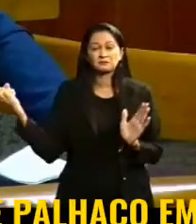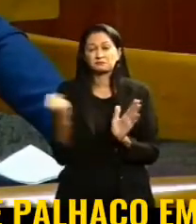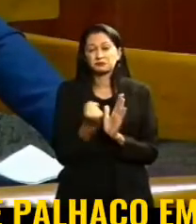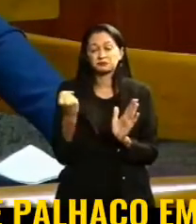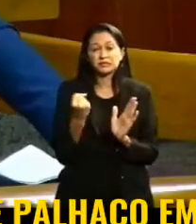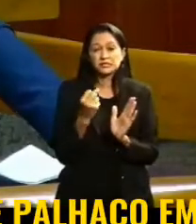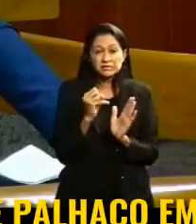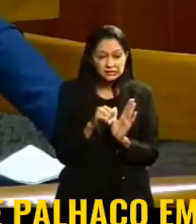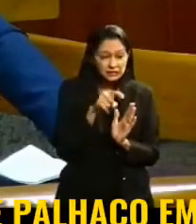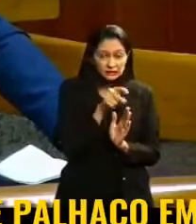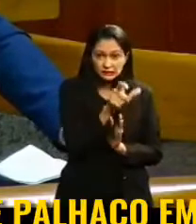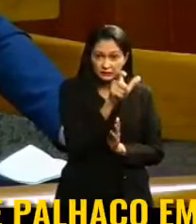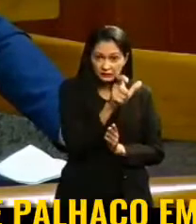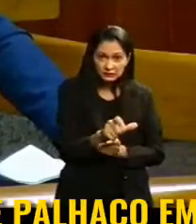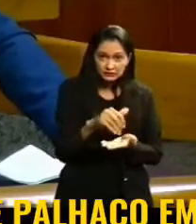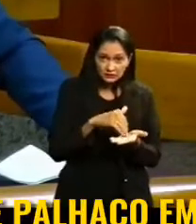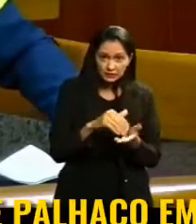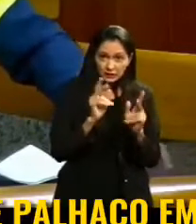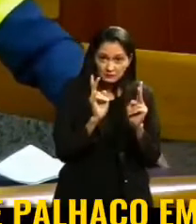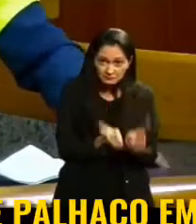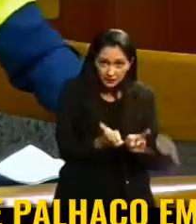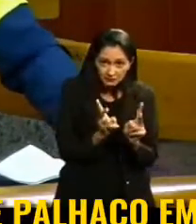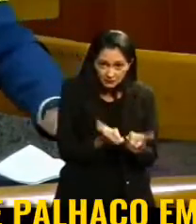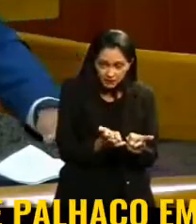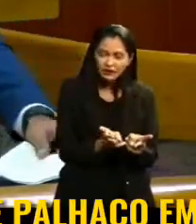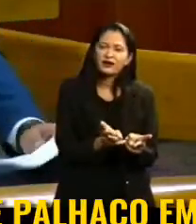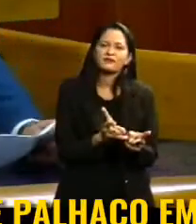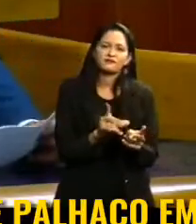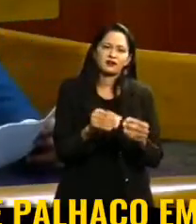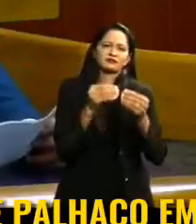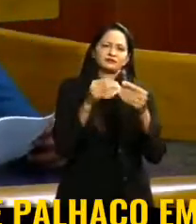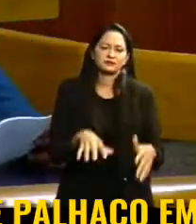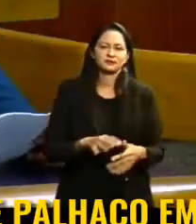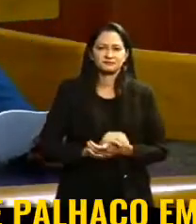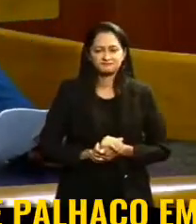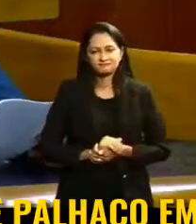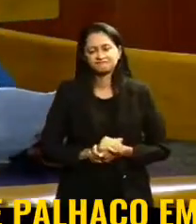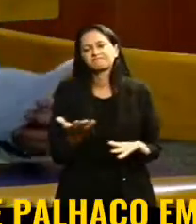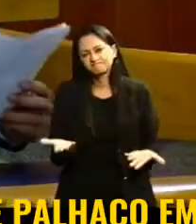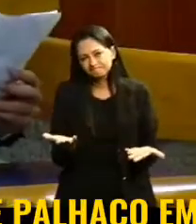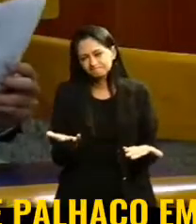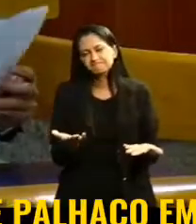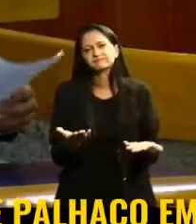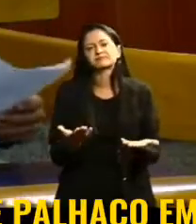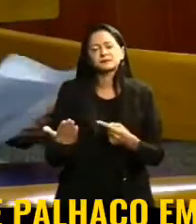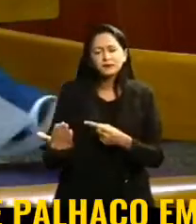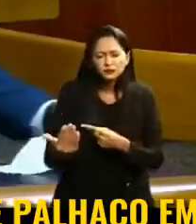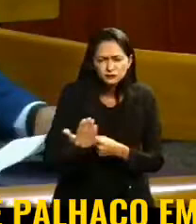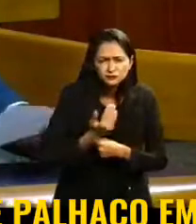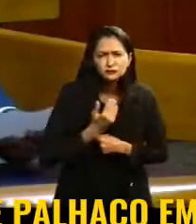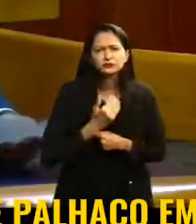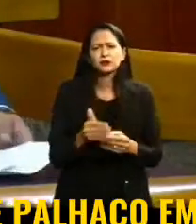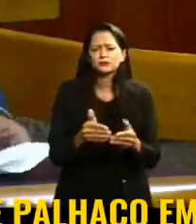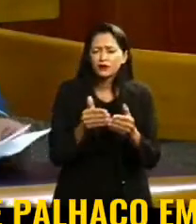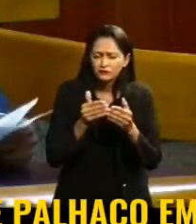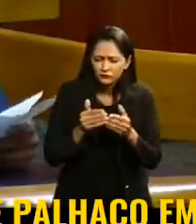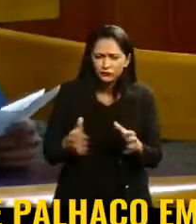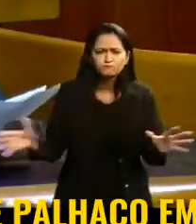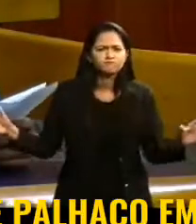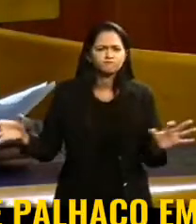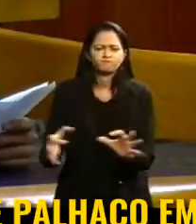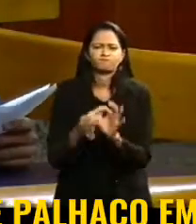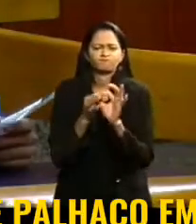não mudarmos essa realidade. Então, senhores vereadores, se unam a mim, me ajude a mudar essa